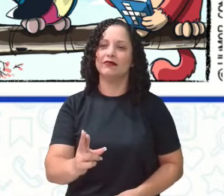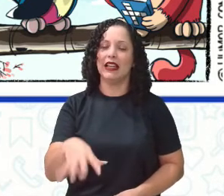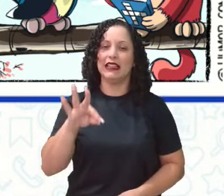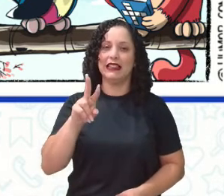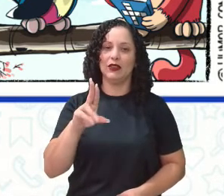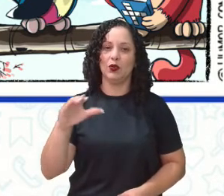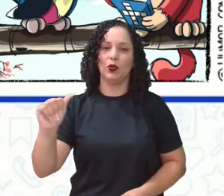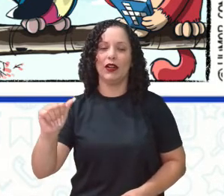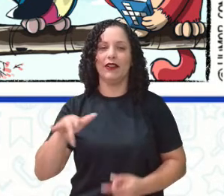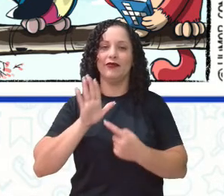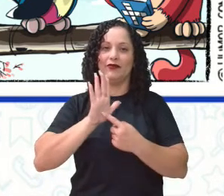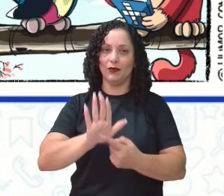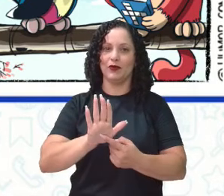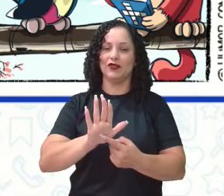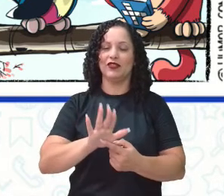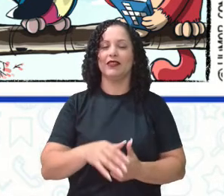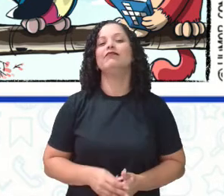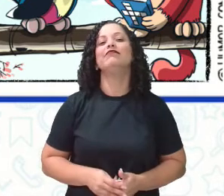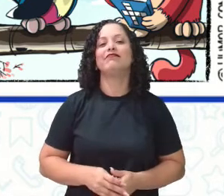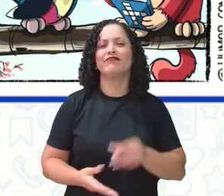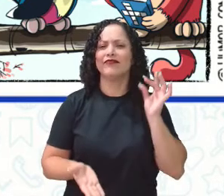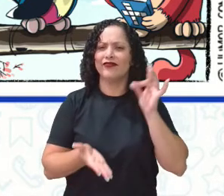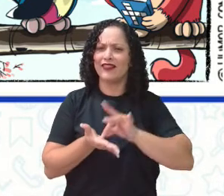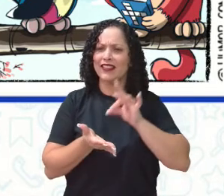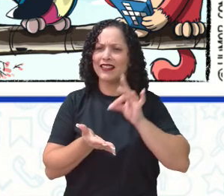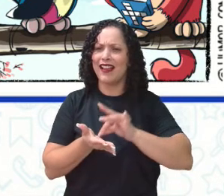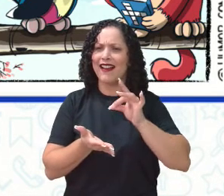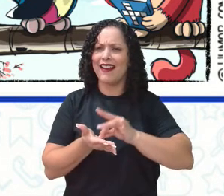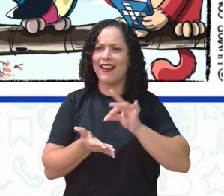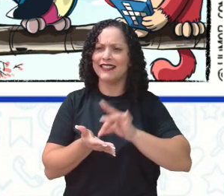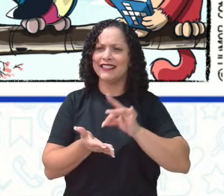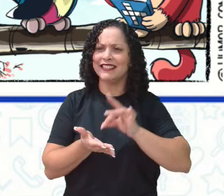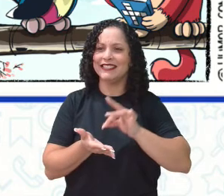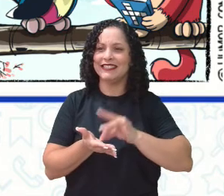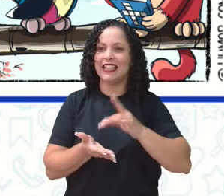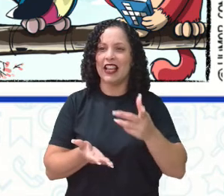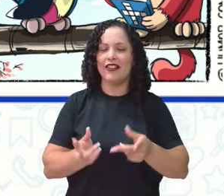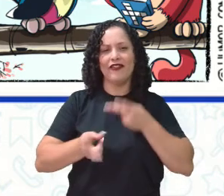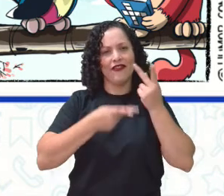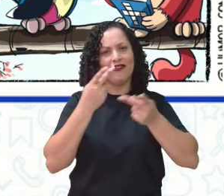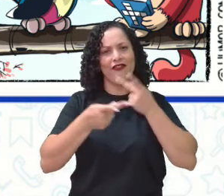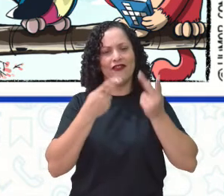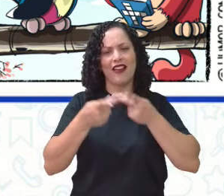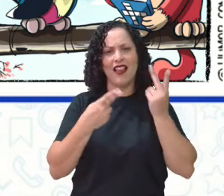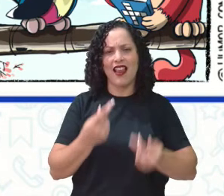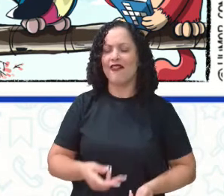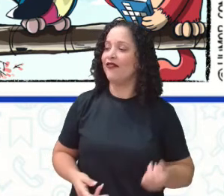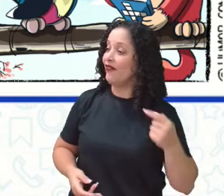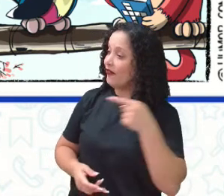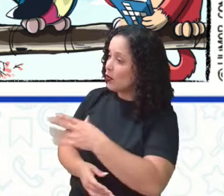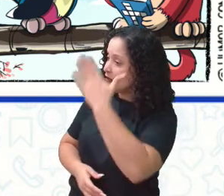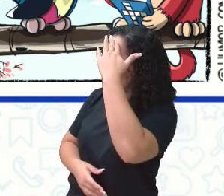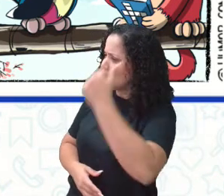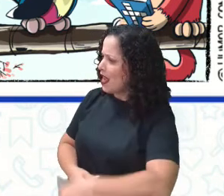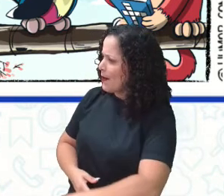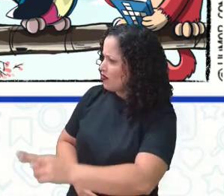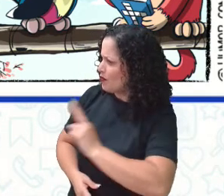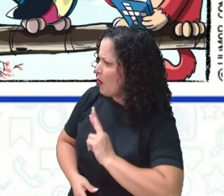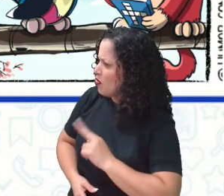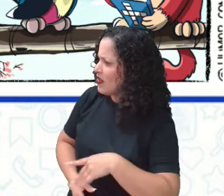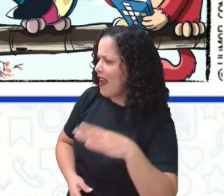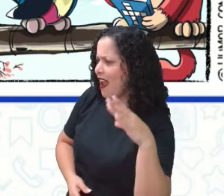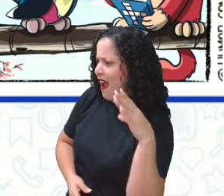dá. Interessante, professora Vivi. Ele diz, uia, você sabia a resposta mesmo, porque é tão rápido, não é,